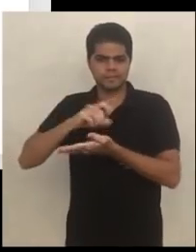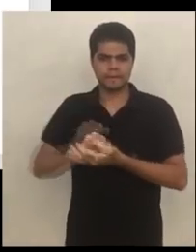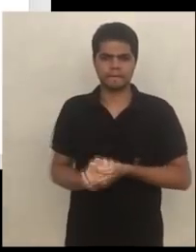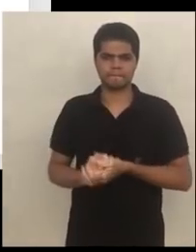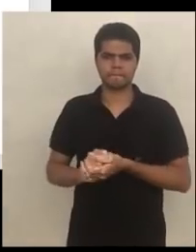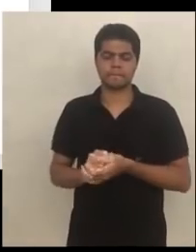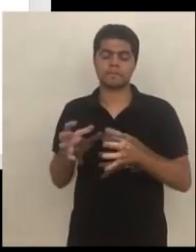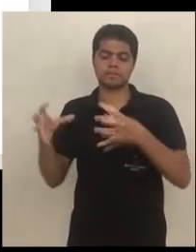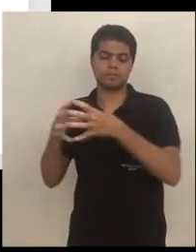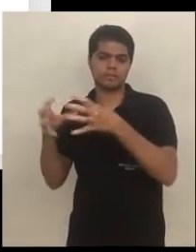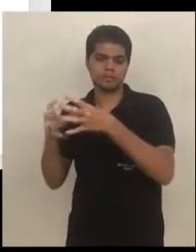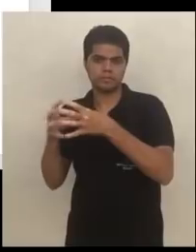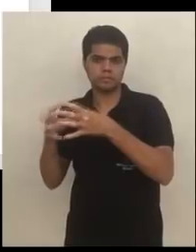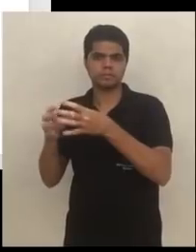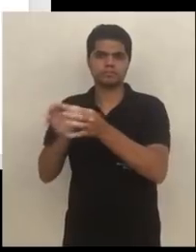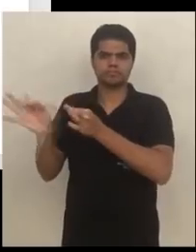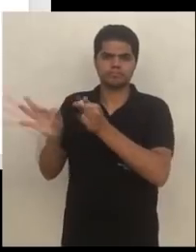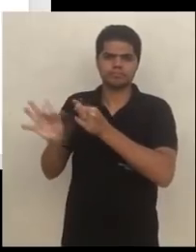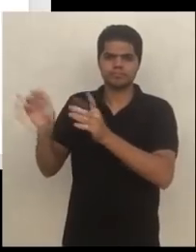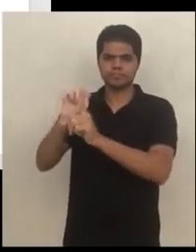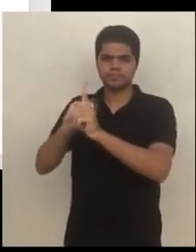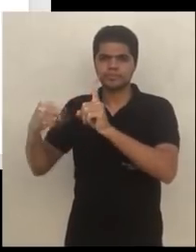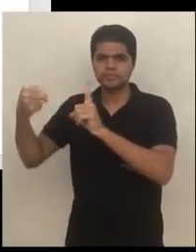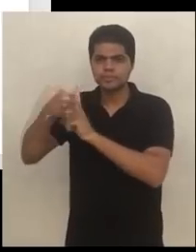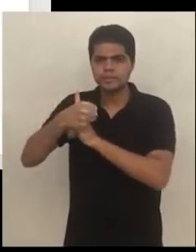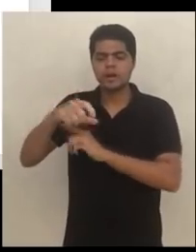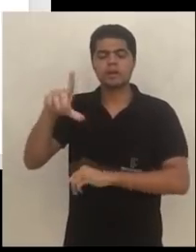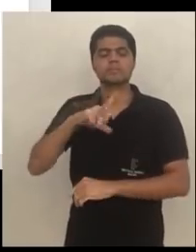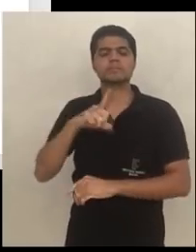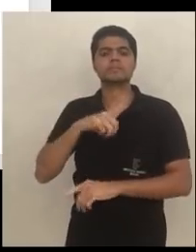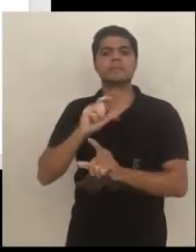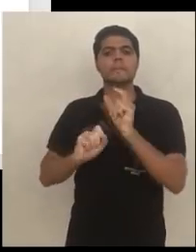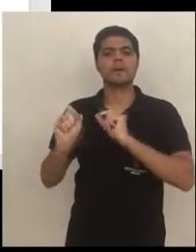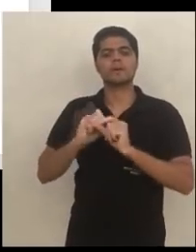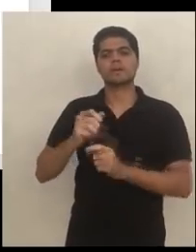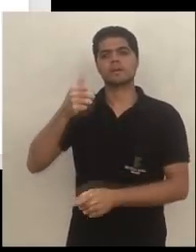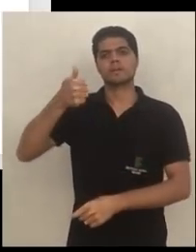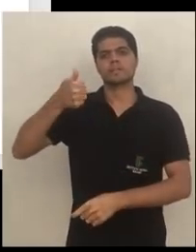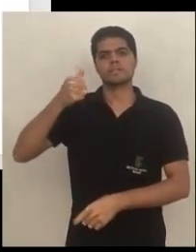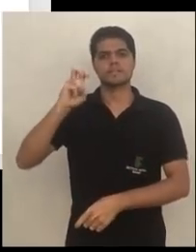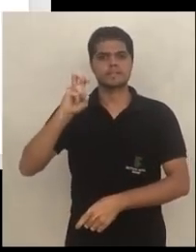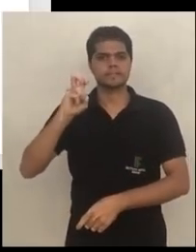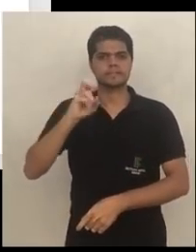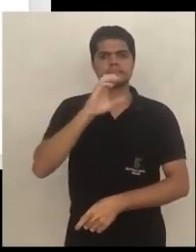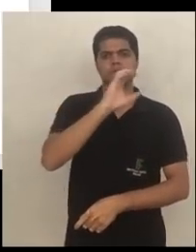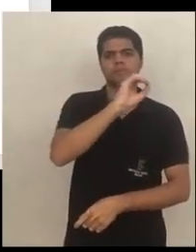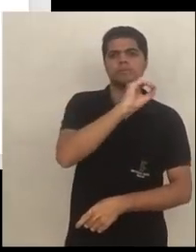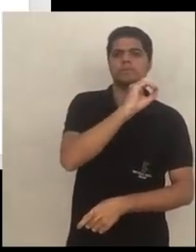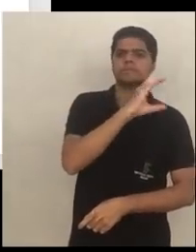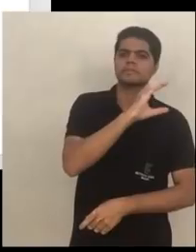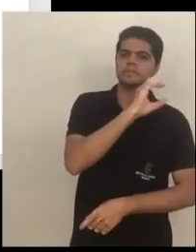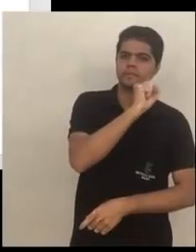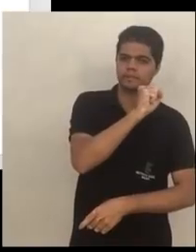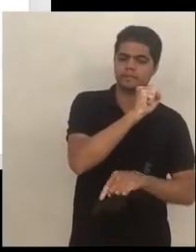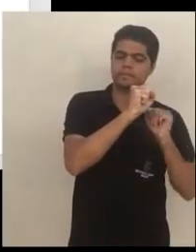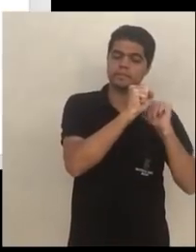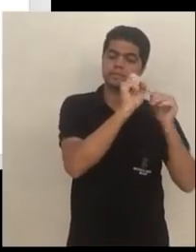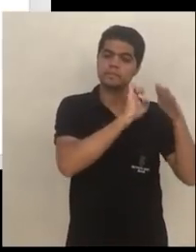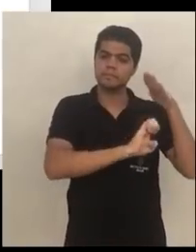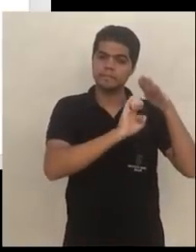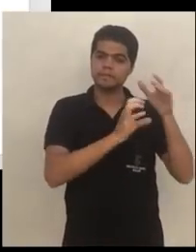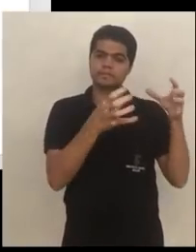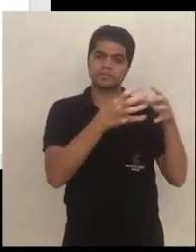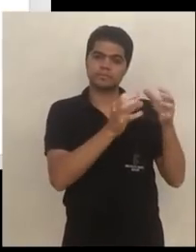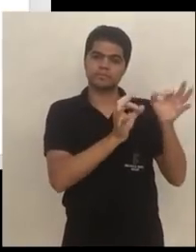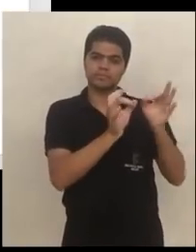social. Nós temos aqui 15 OCS cadastradas na Bahia. E esse número a gente precisa melhorar